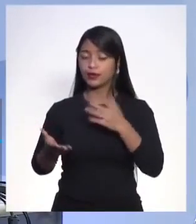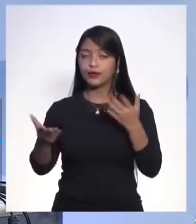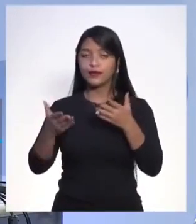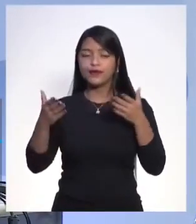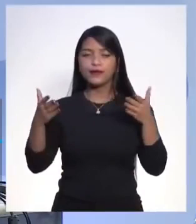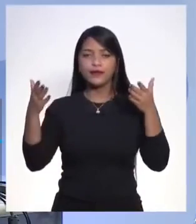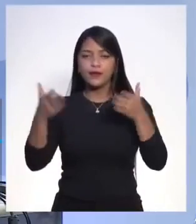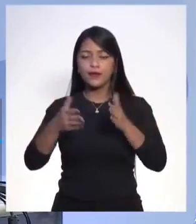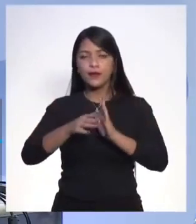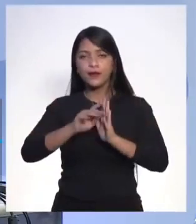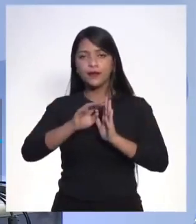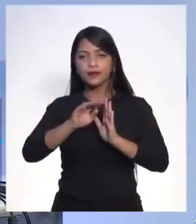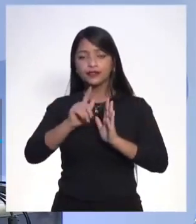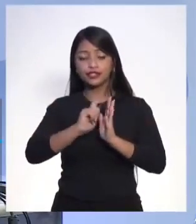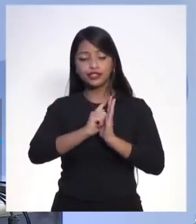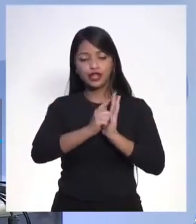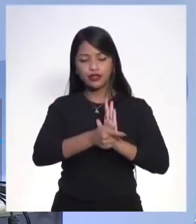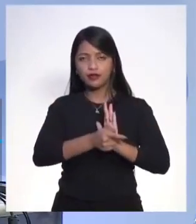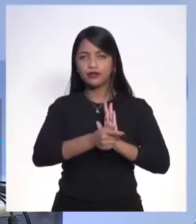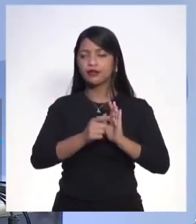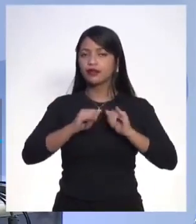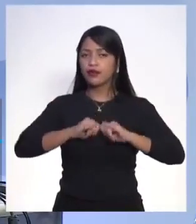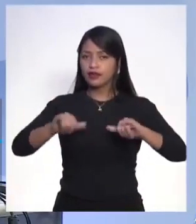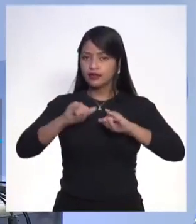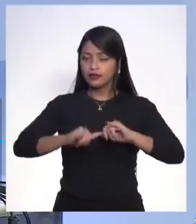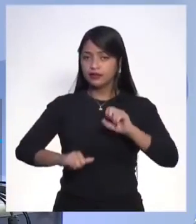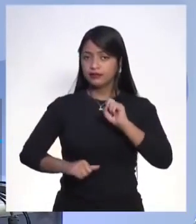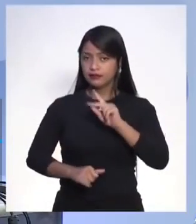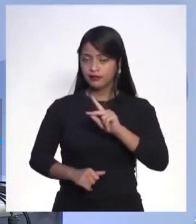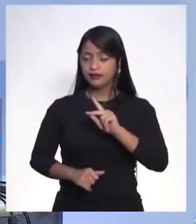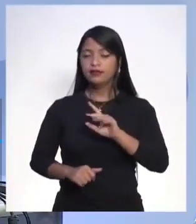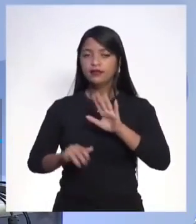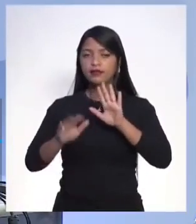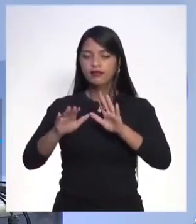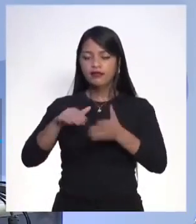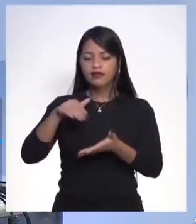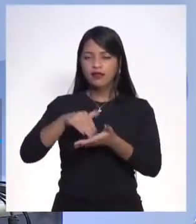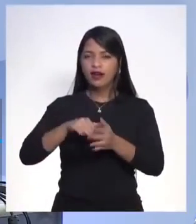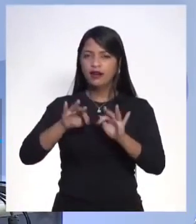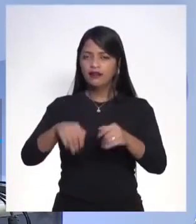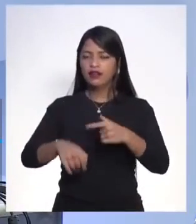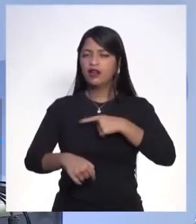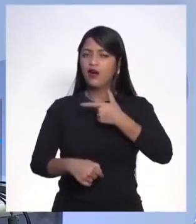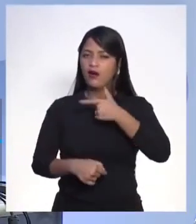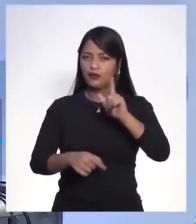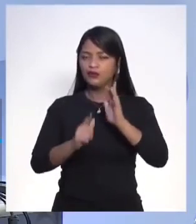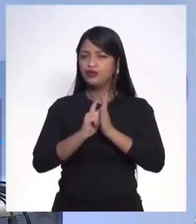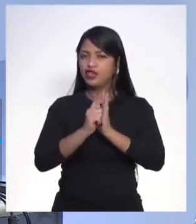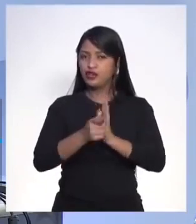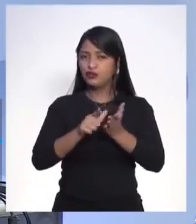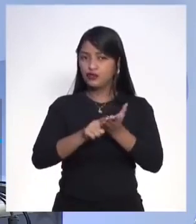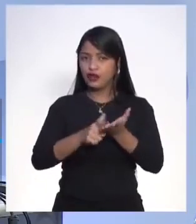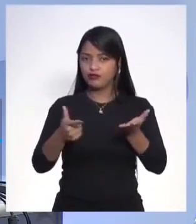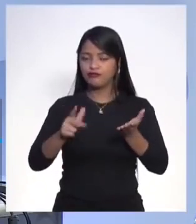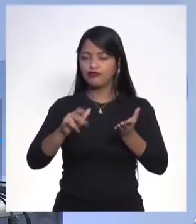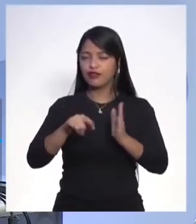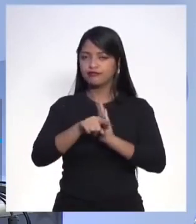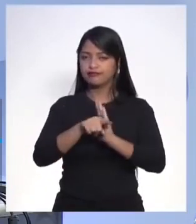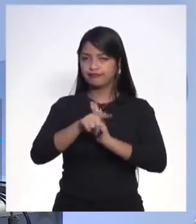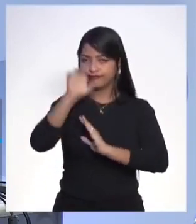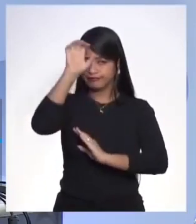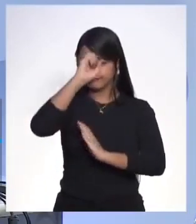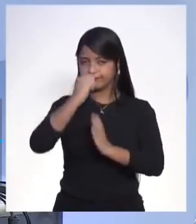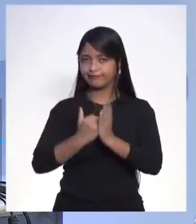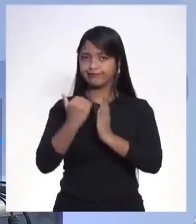no gênero textual notícia, mas também iremos trabalhar ali no finalzinho algum outro gênero jornalístico, certo? Então, quem já